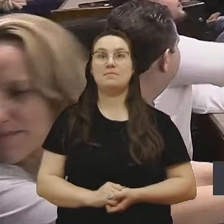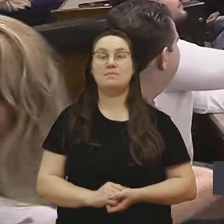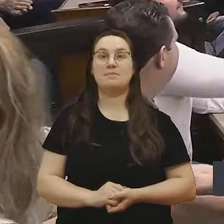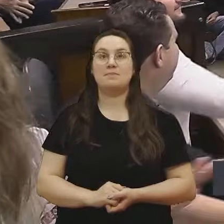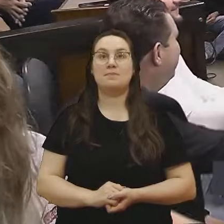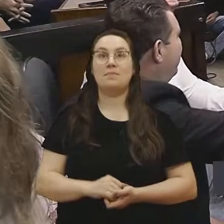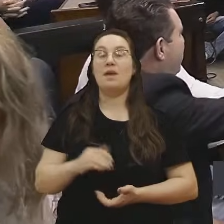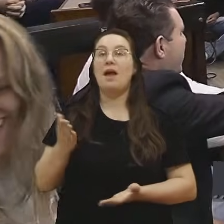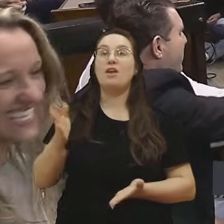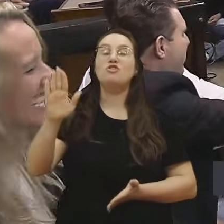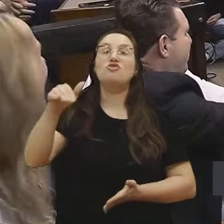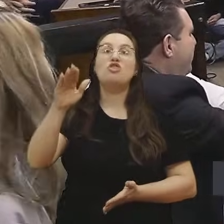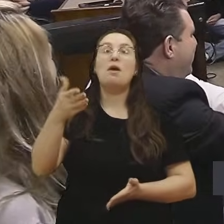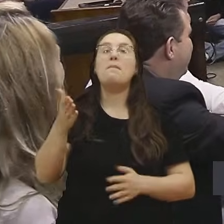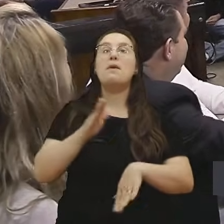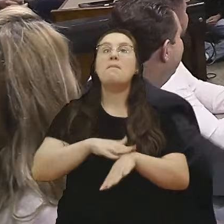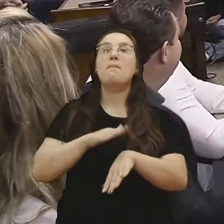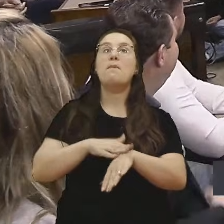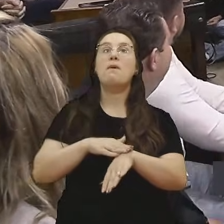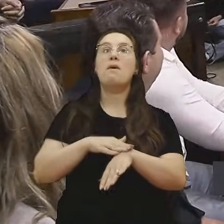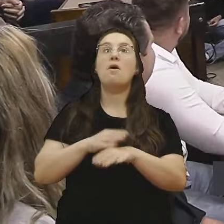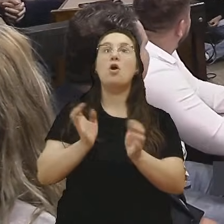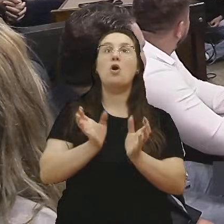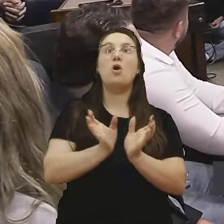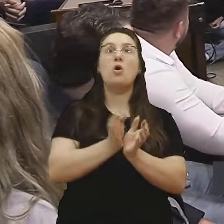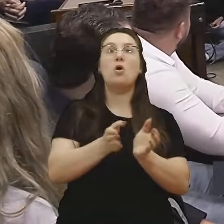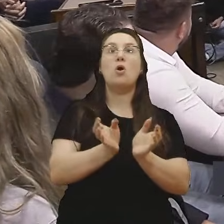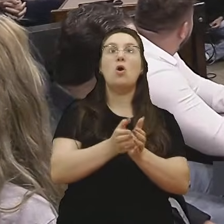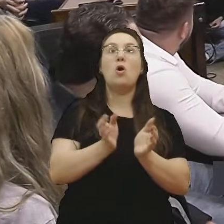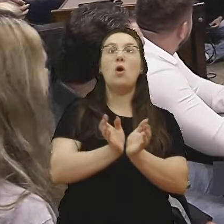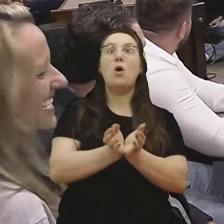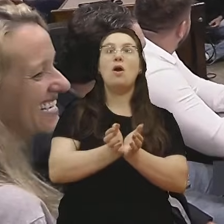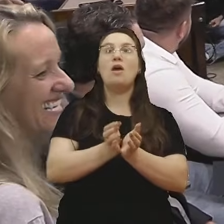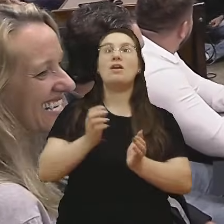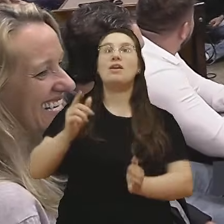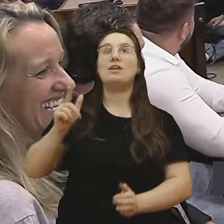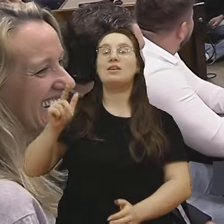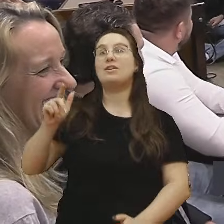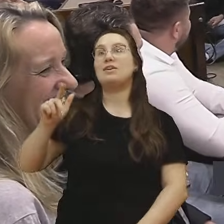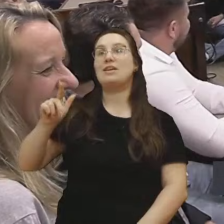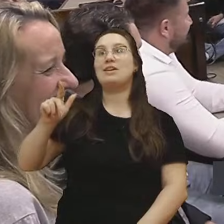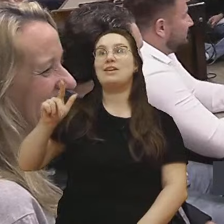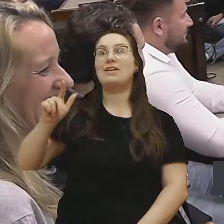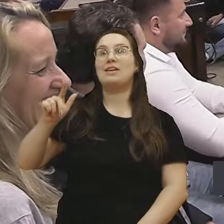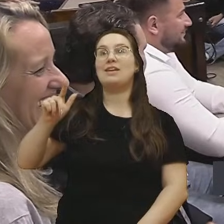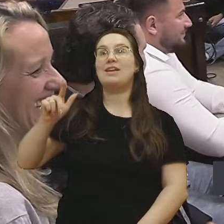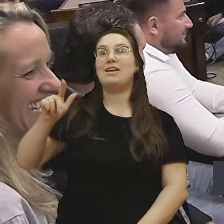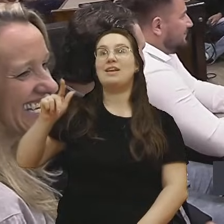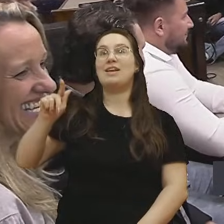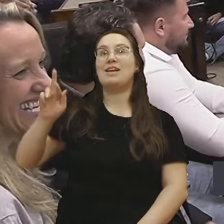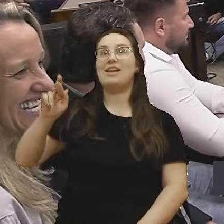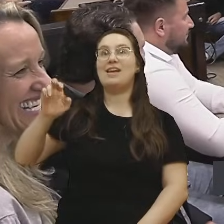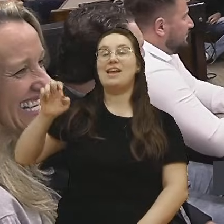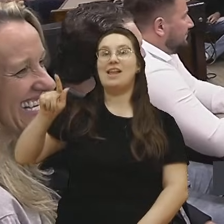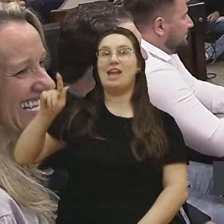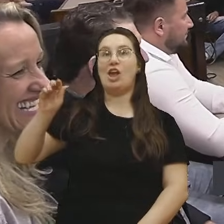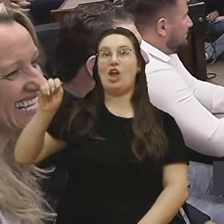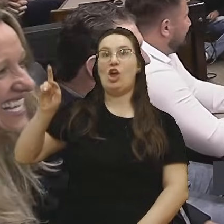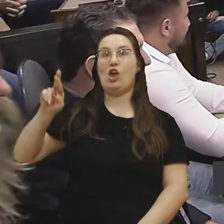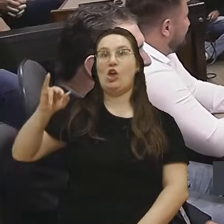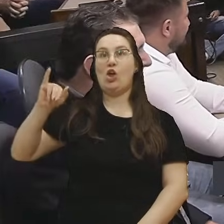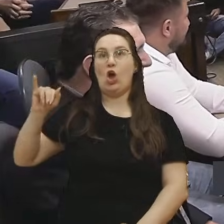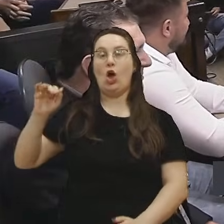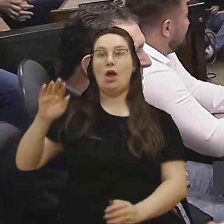Chamamos neste momento os conselheiros Diego de Góes, Valdir Walter e Rudimar Reale para fazer a entrega da